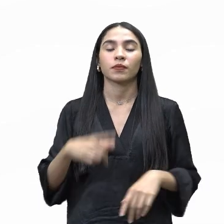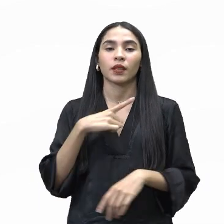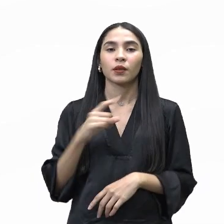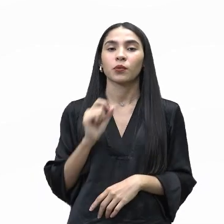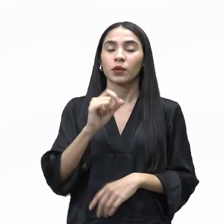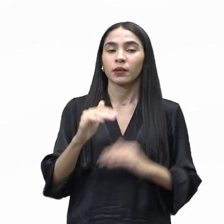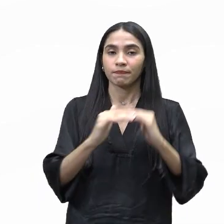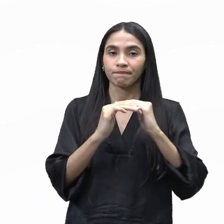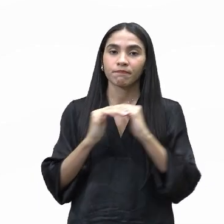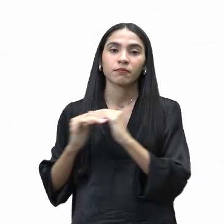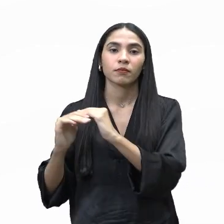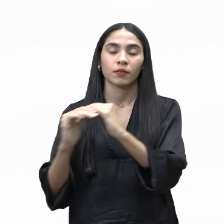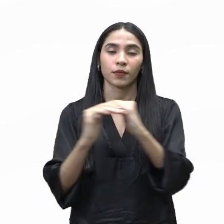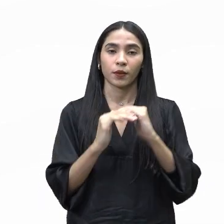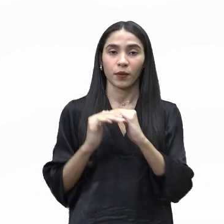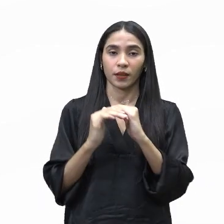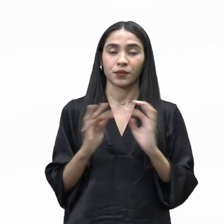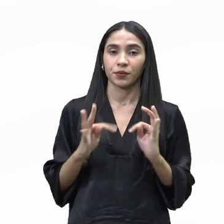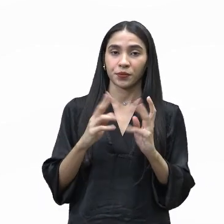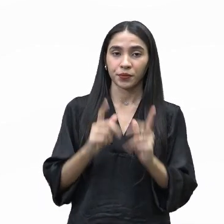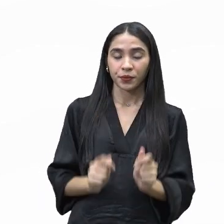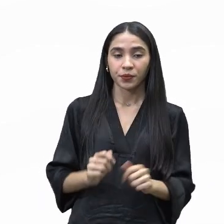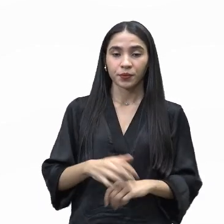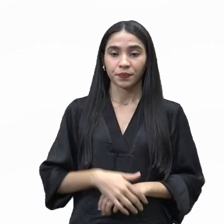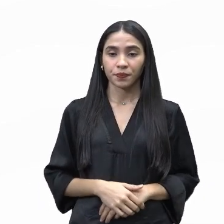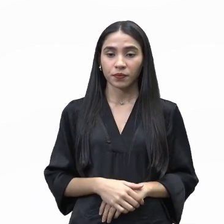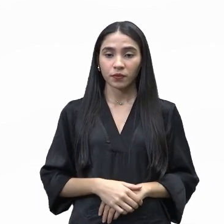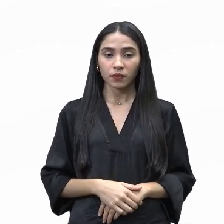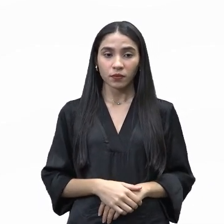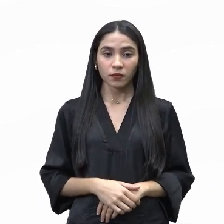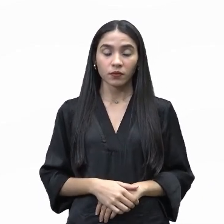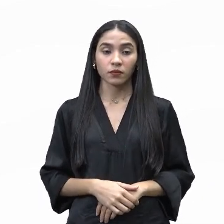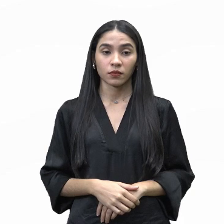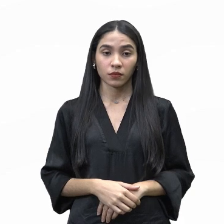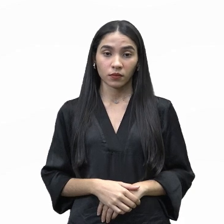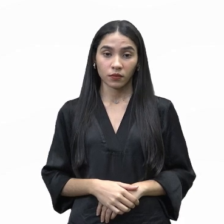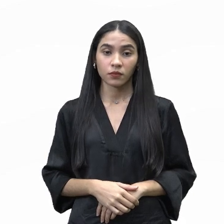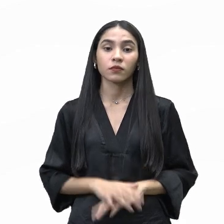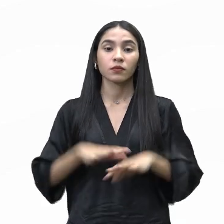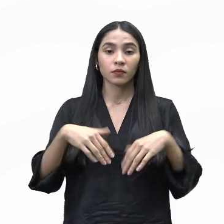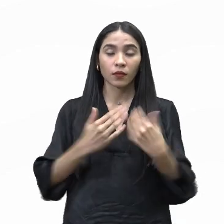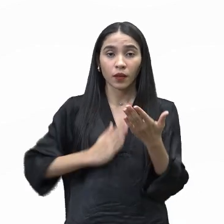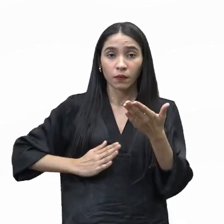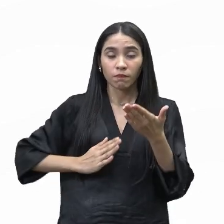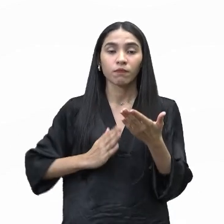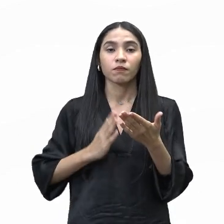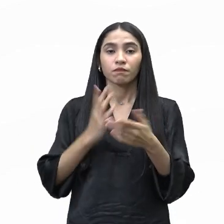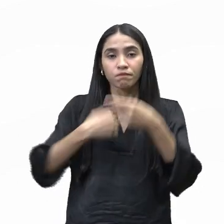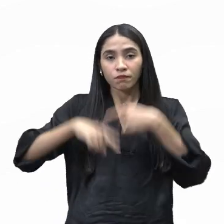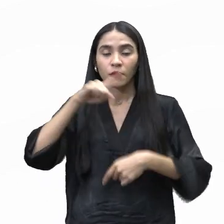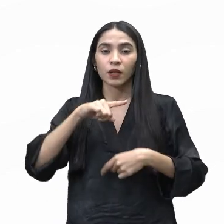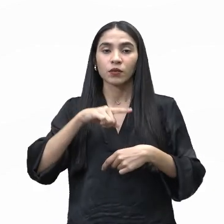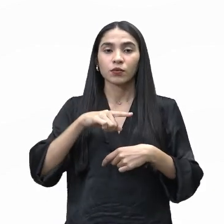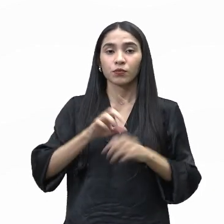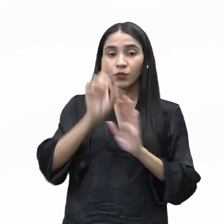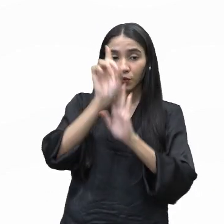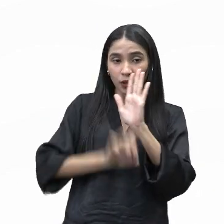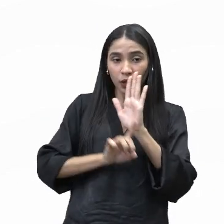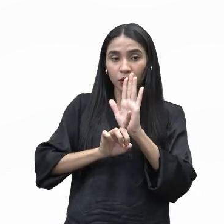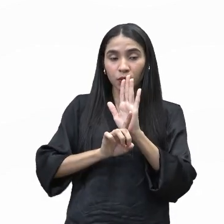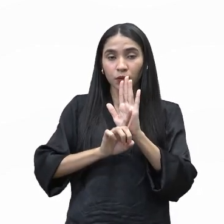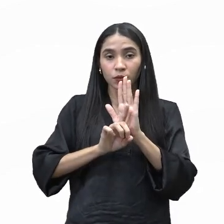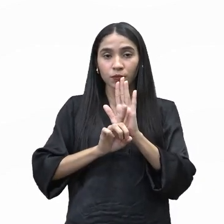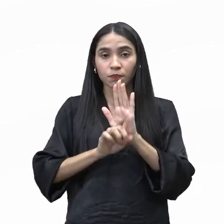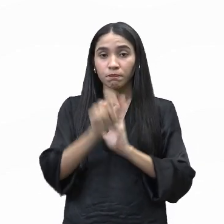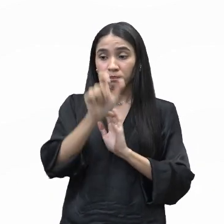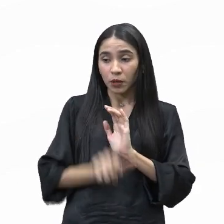pela igualdade entre todos. E mais, apesar do avanço na garantia dos direitos